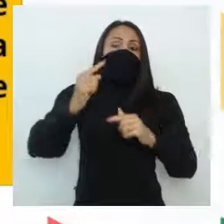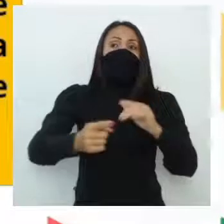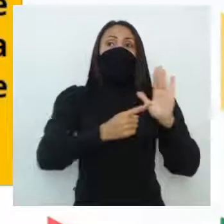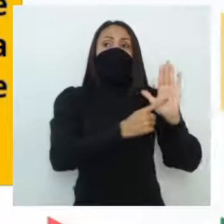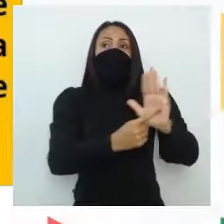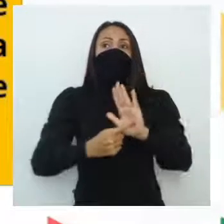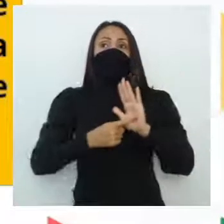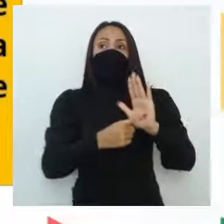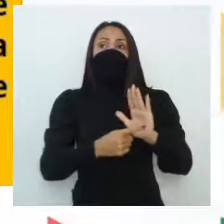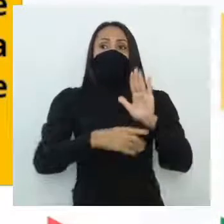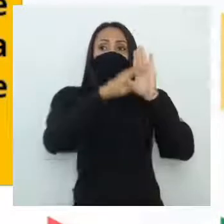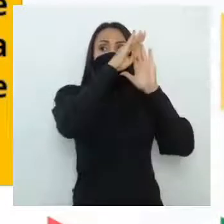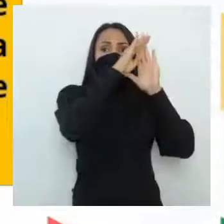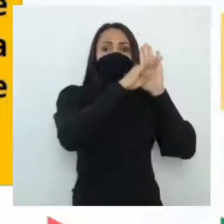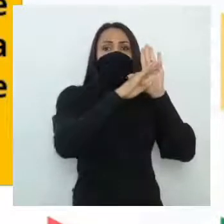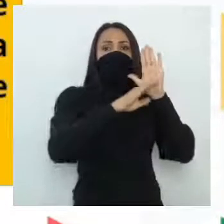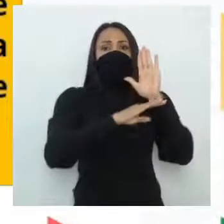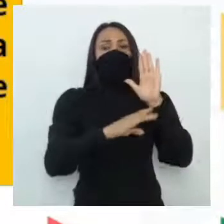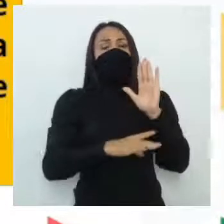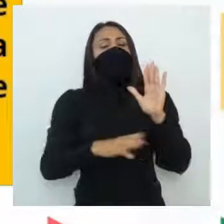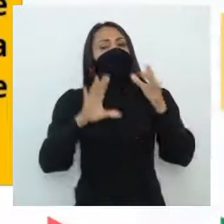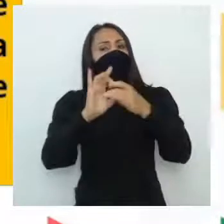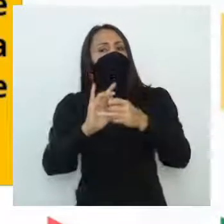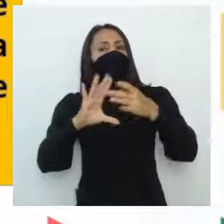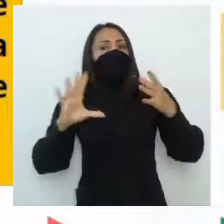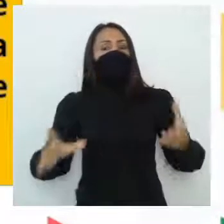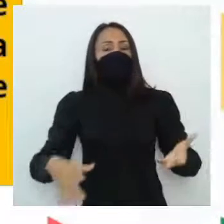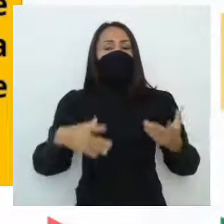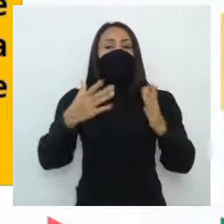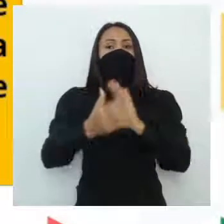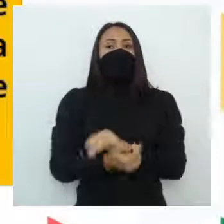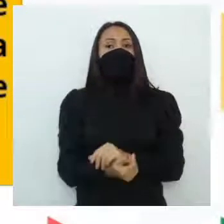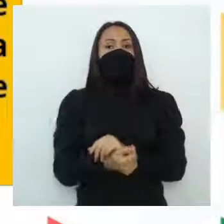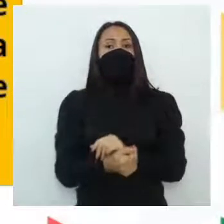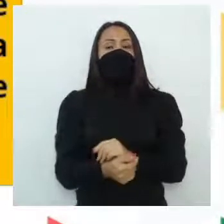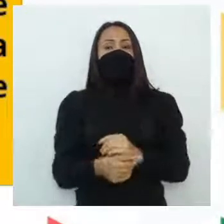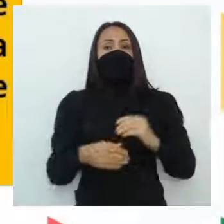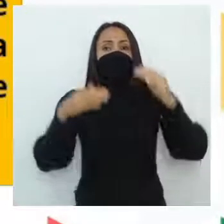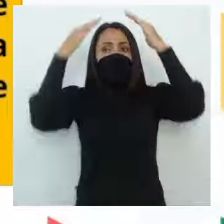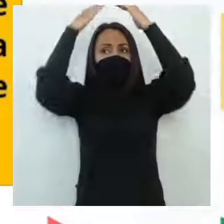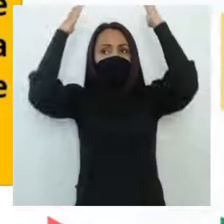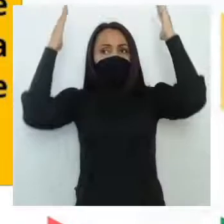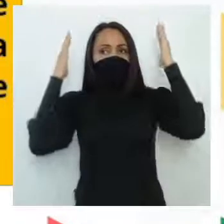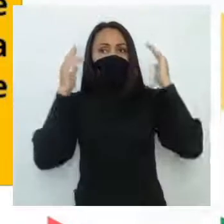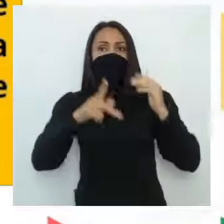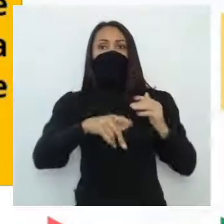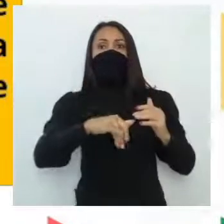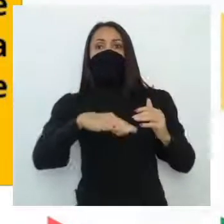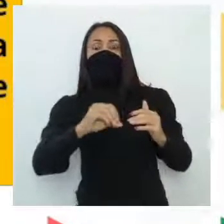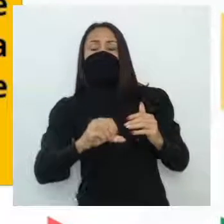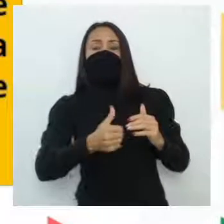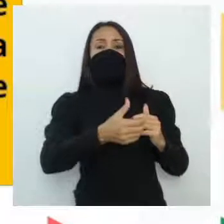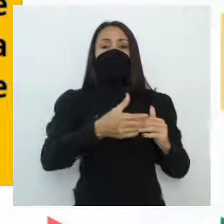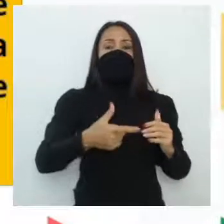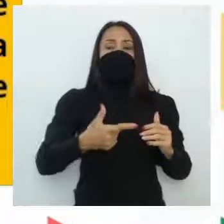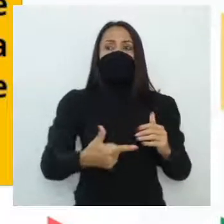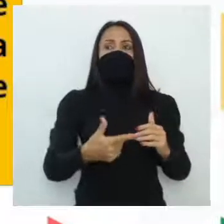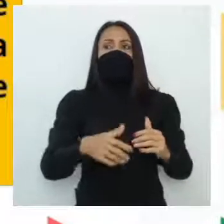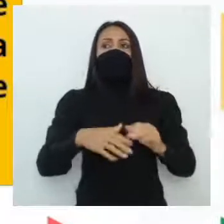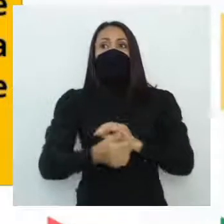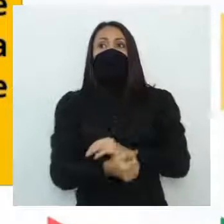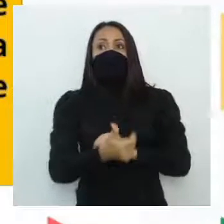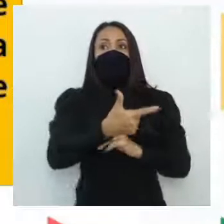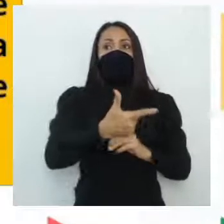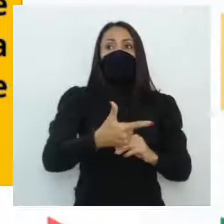seu plano, recebeu autorização do Papa Pio XII no dia 12 de abril de 48.